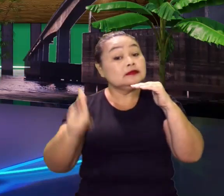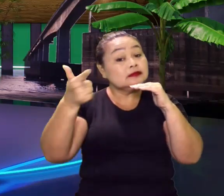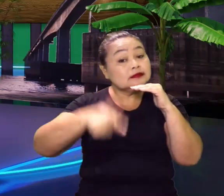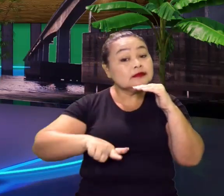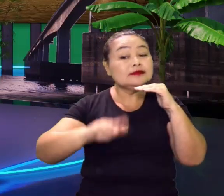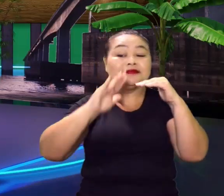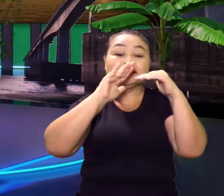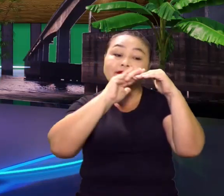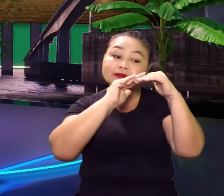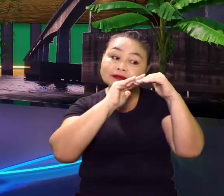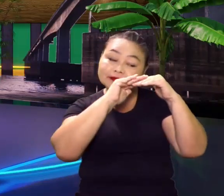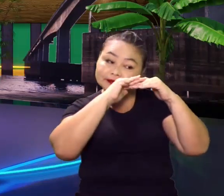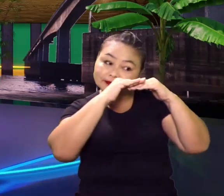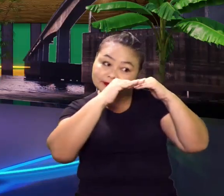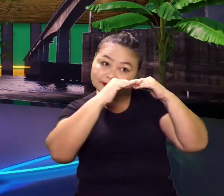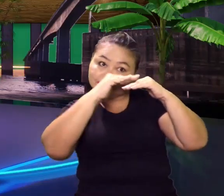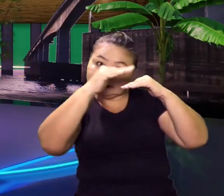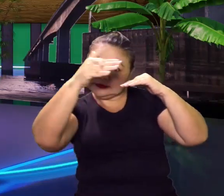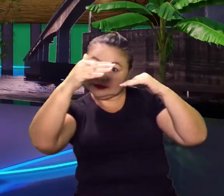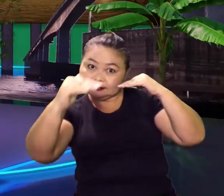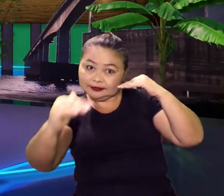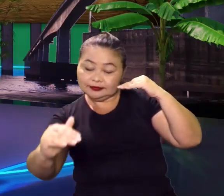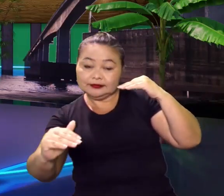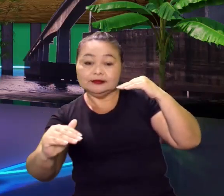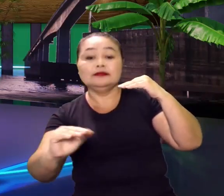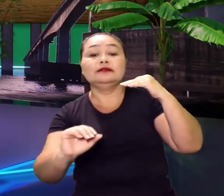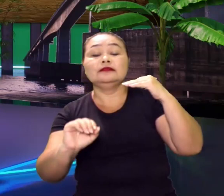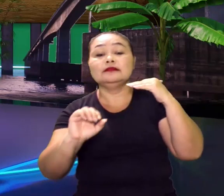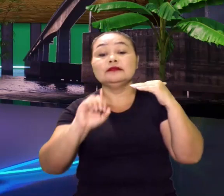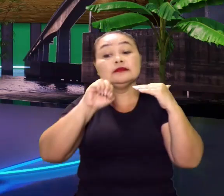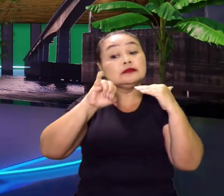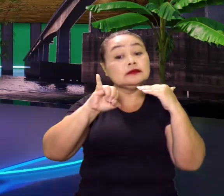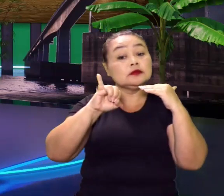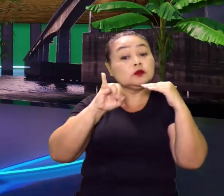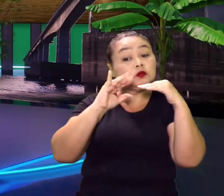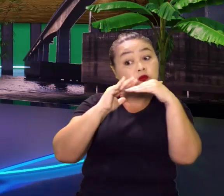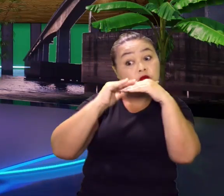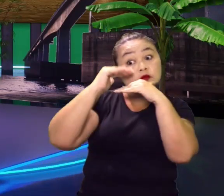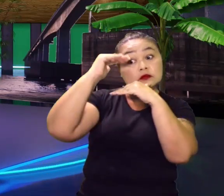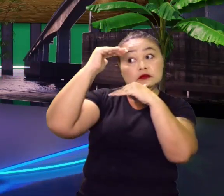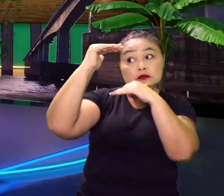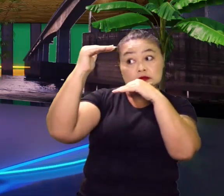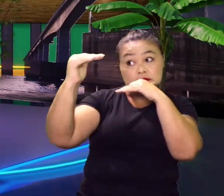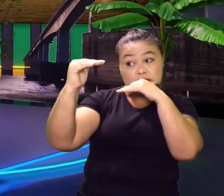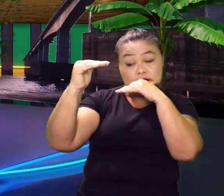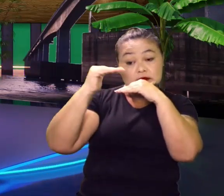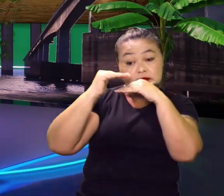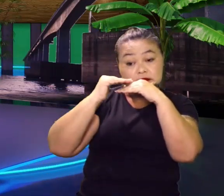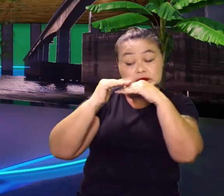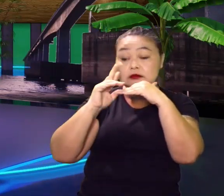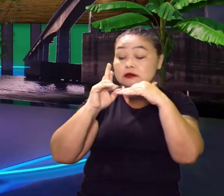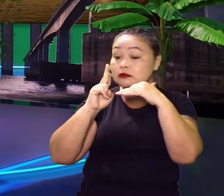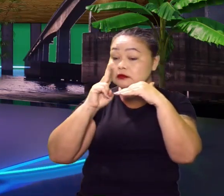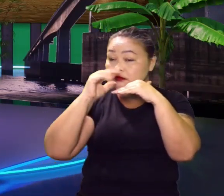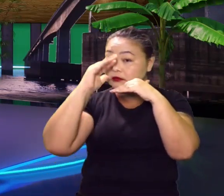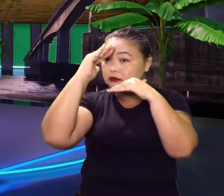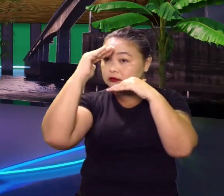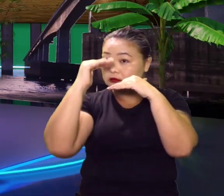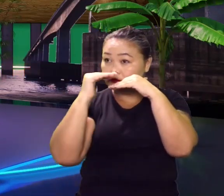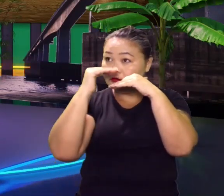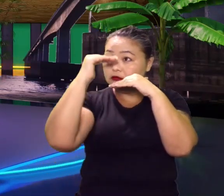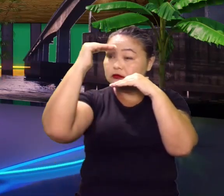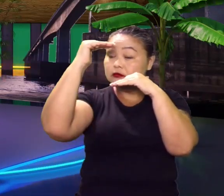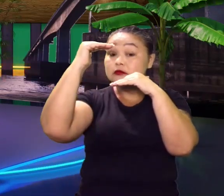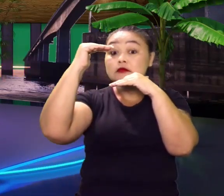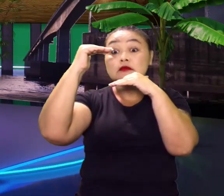Novamente. Planalto é um plano no alto. Se está no alto, por força da gravidade,